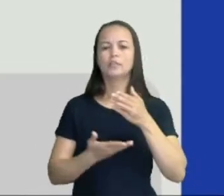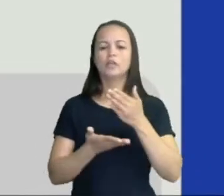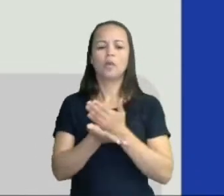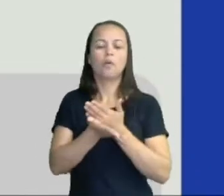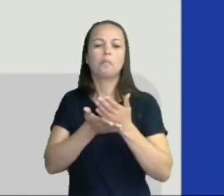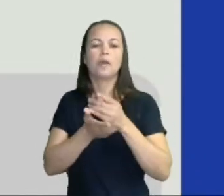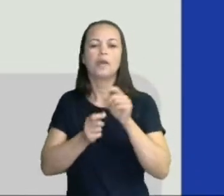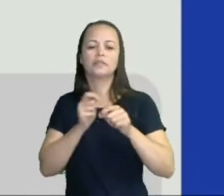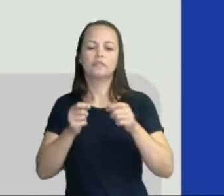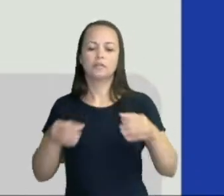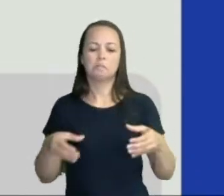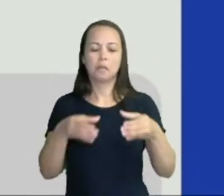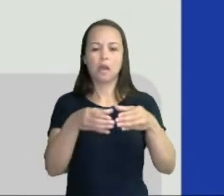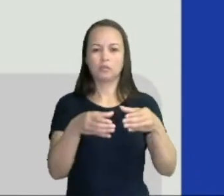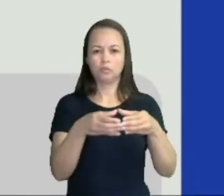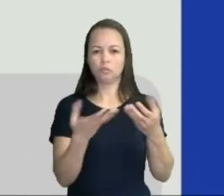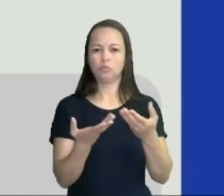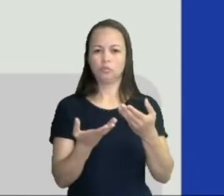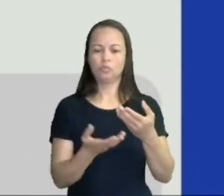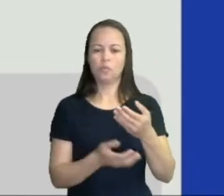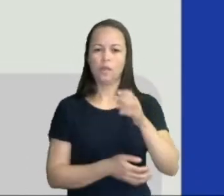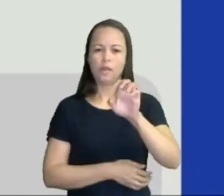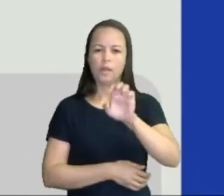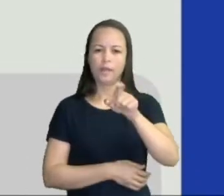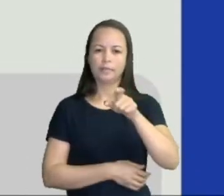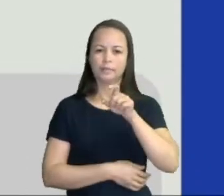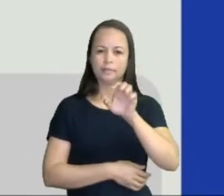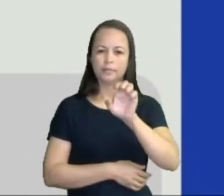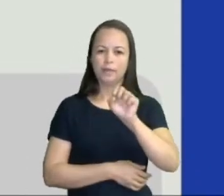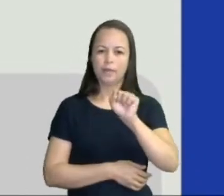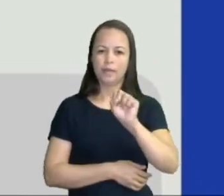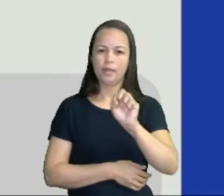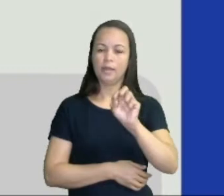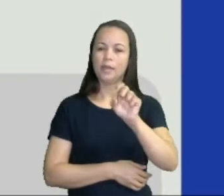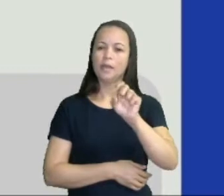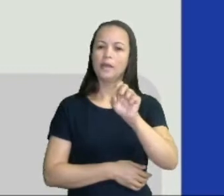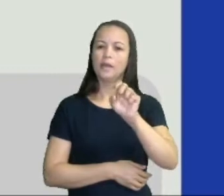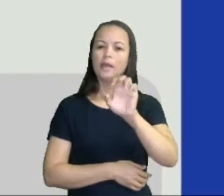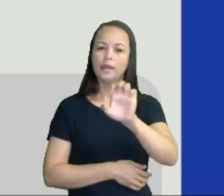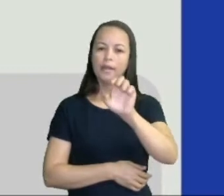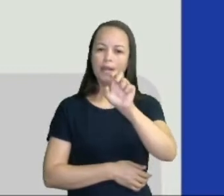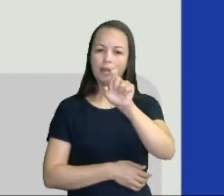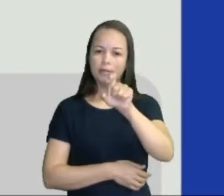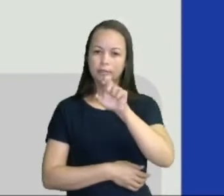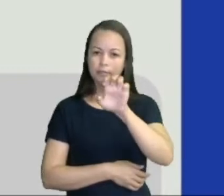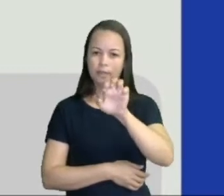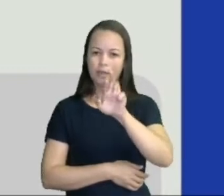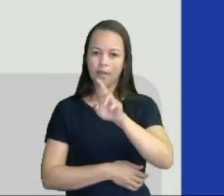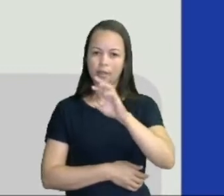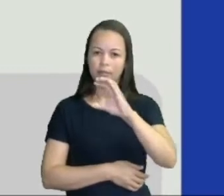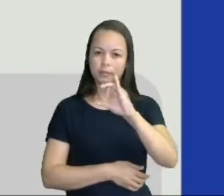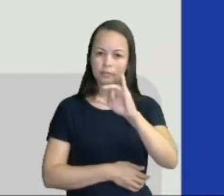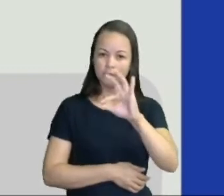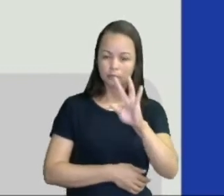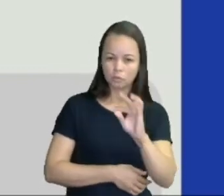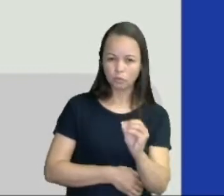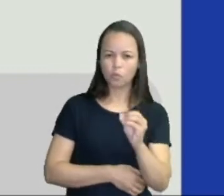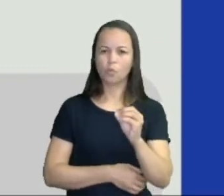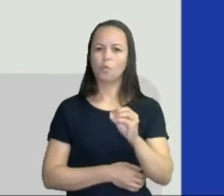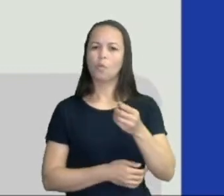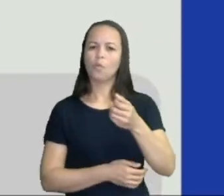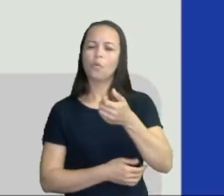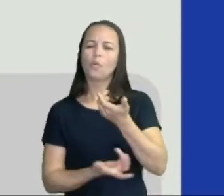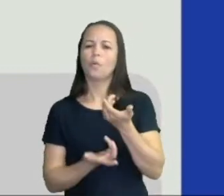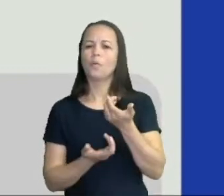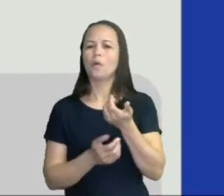fazer parte do exército. Aos 27, ele já é general.